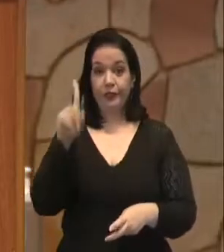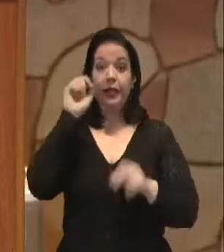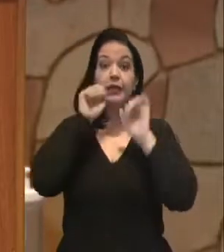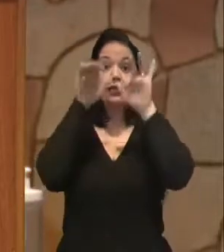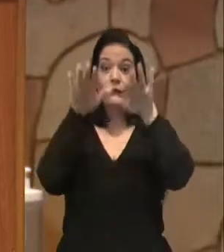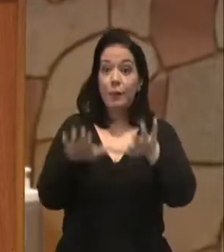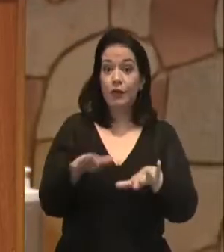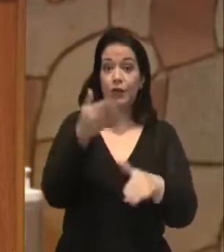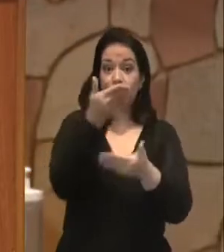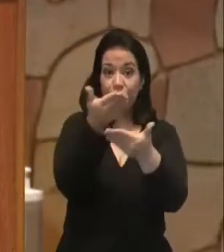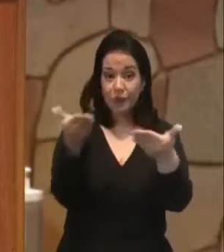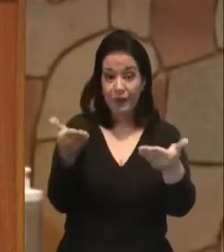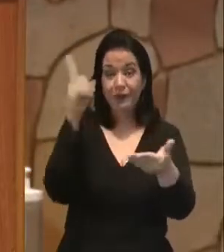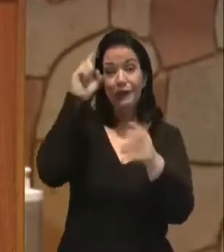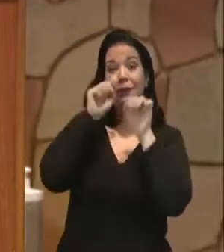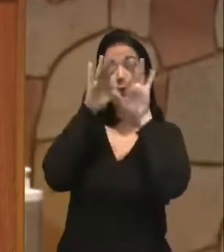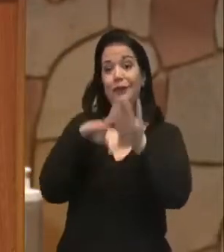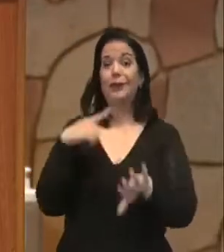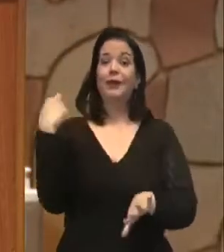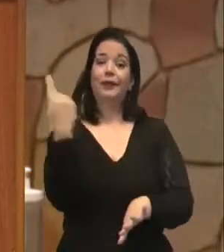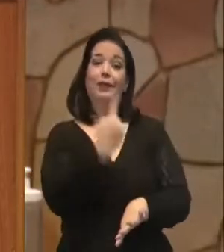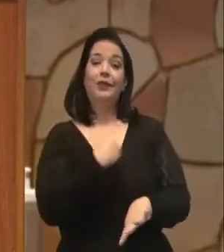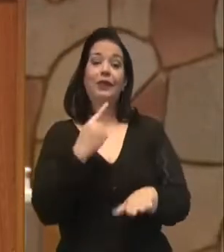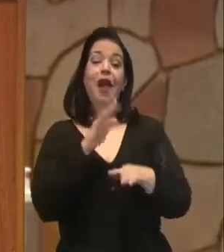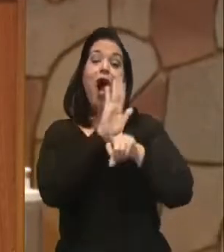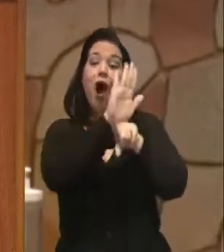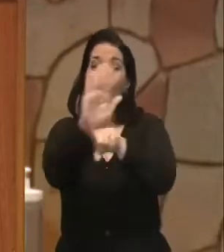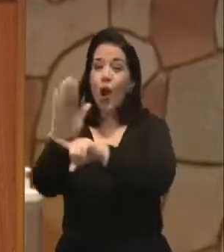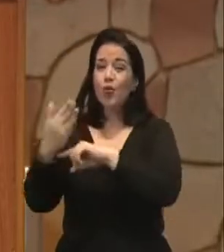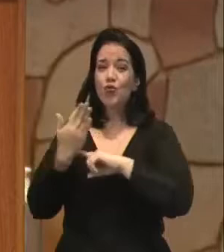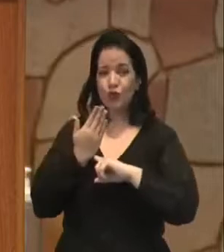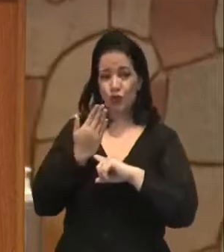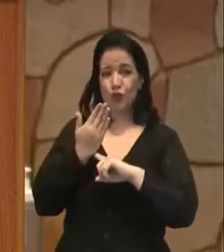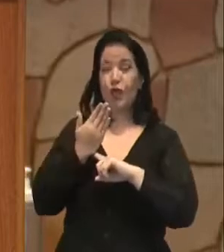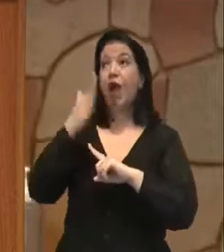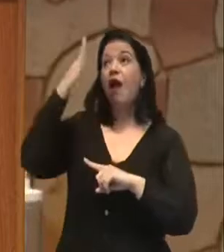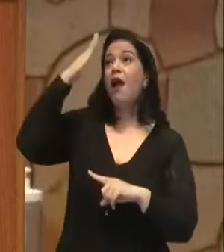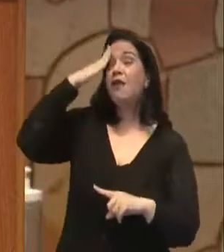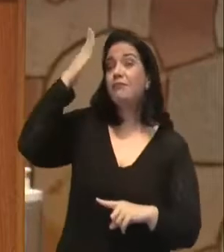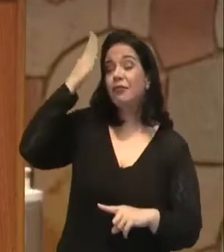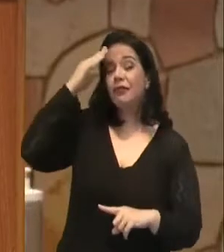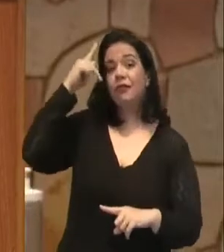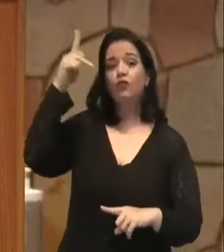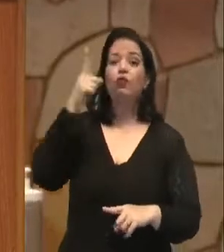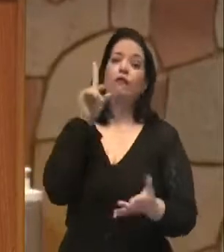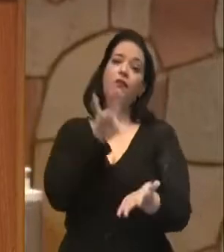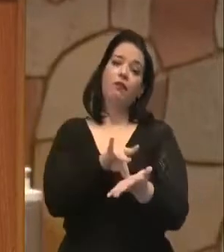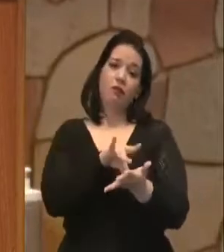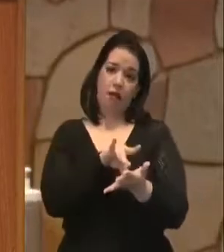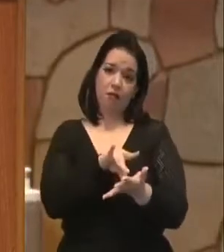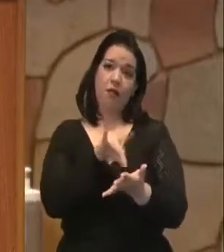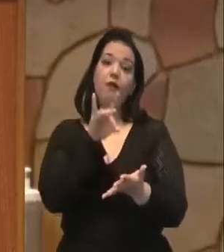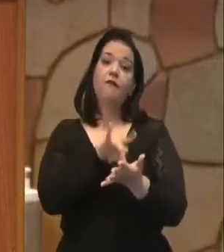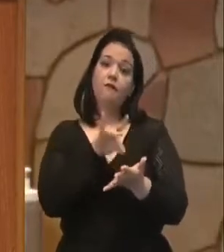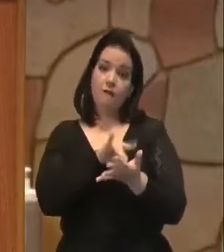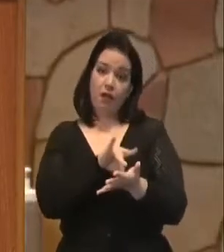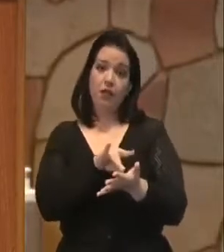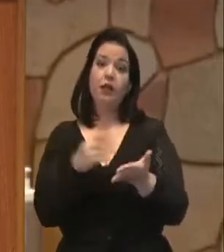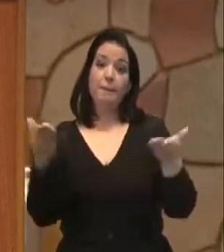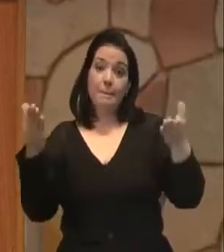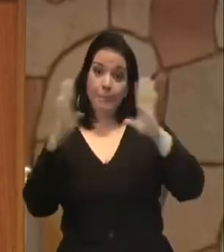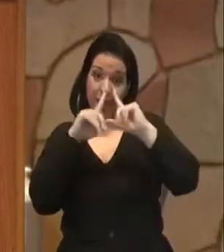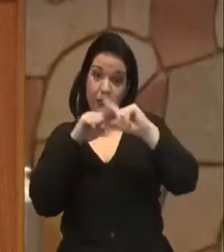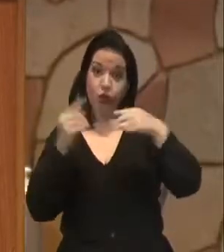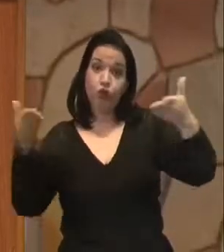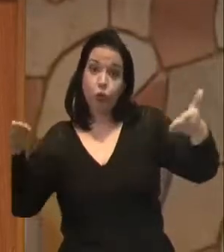faça compreender essas verdades maravilhosas, verdades para a igreja hoje, nos traga a